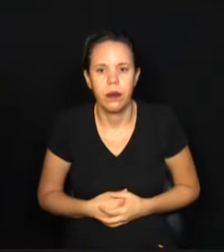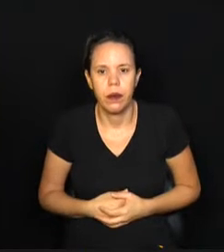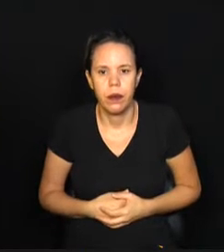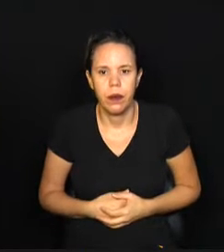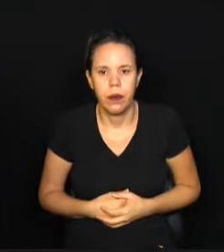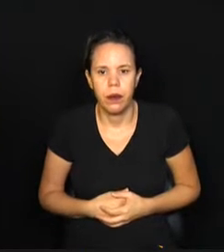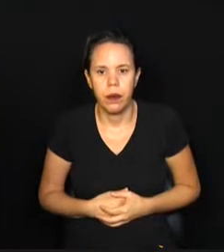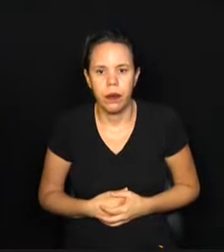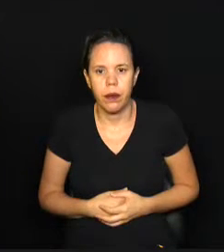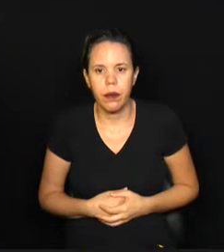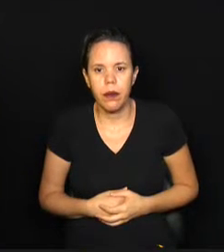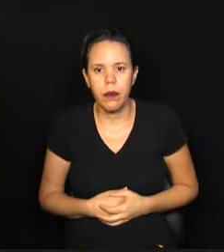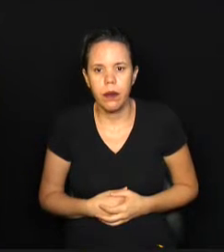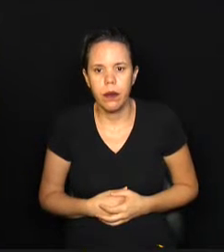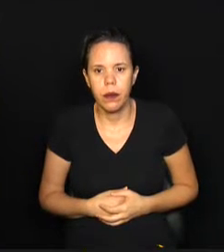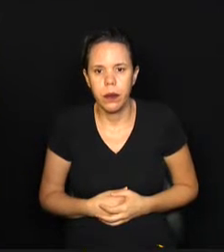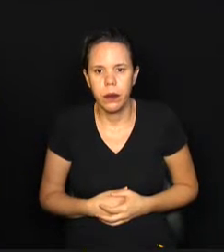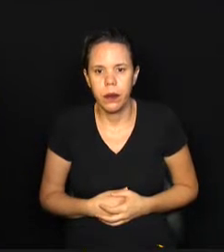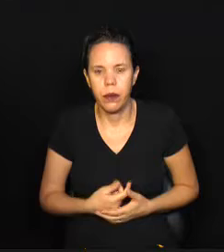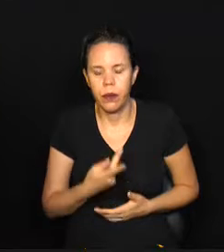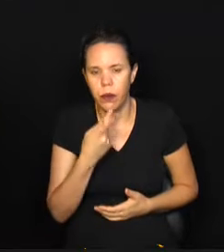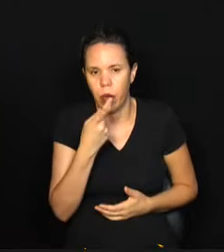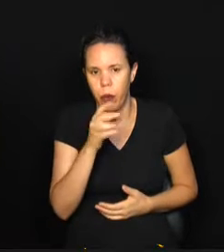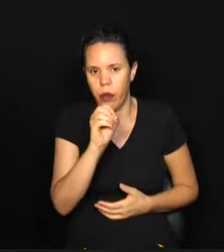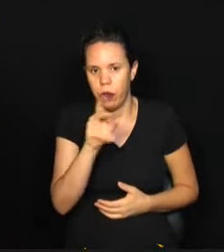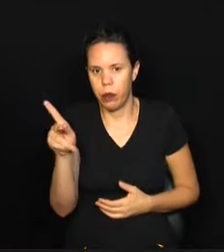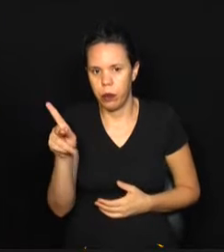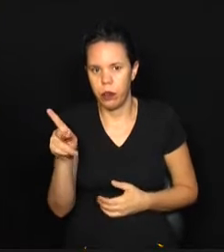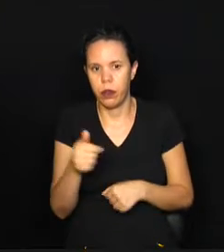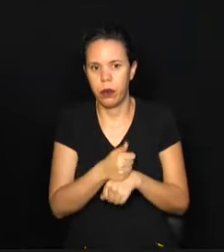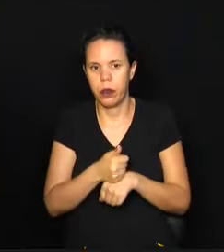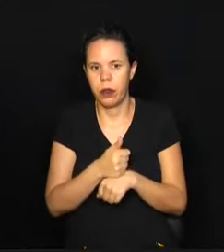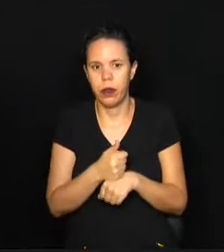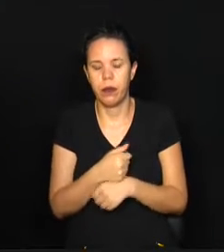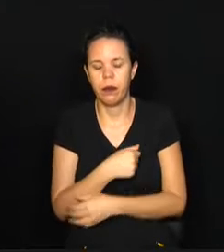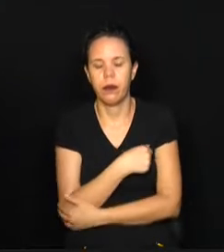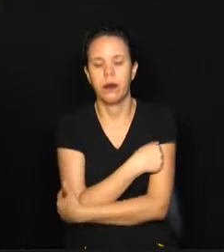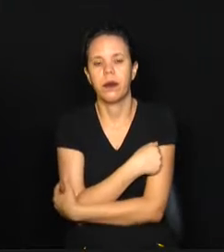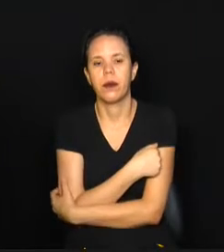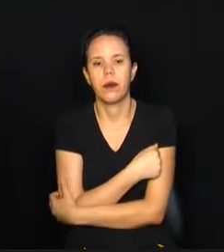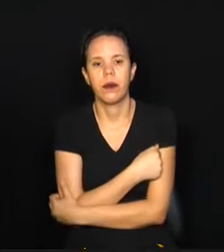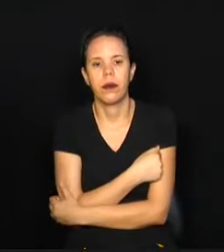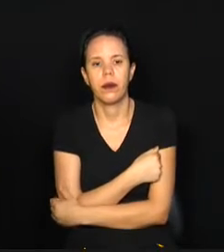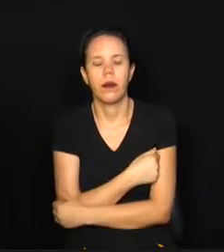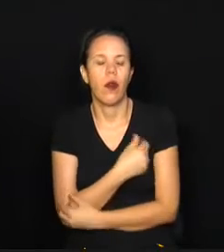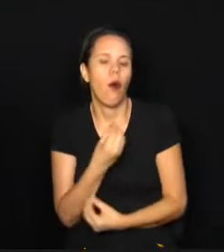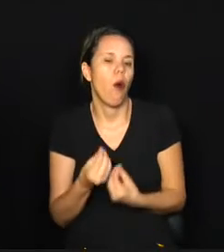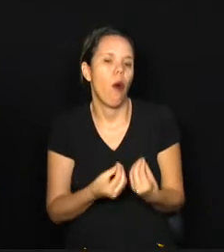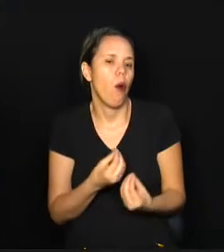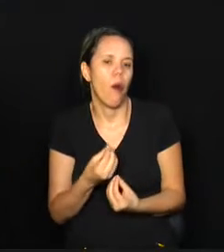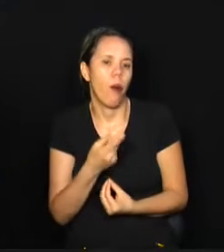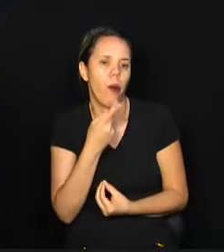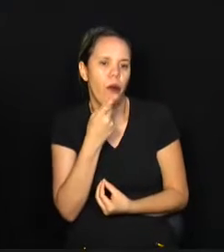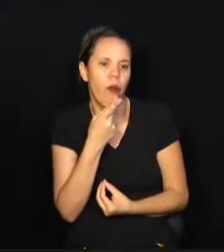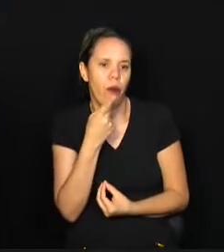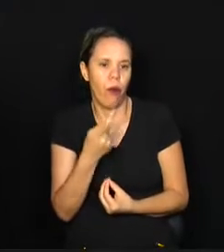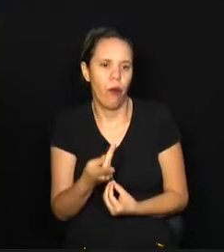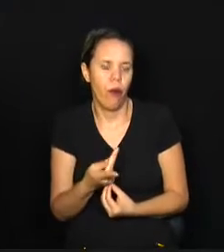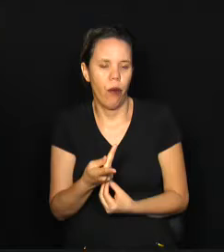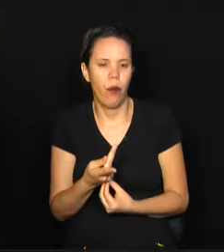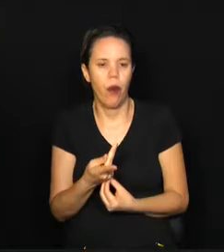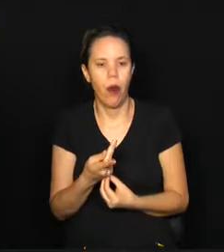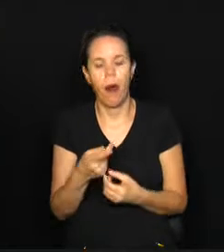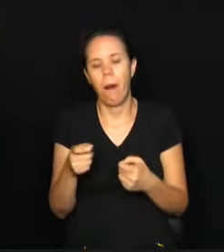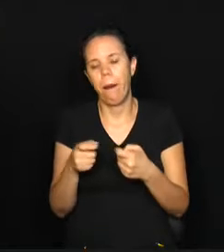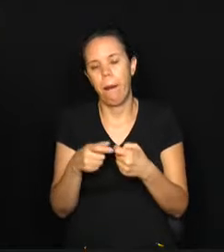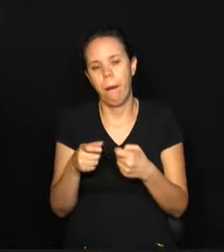E para falar da optometria, não tem como não falar da